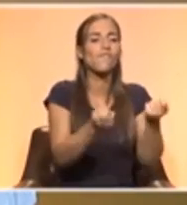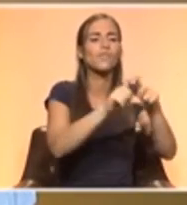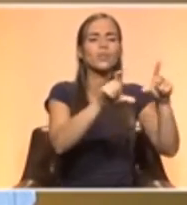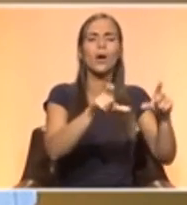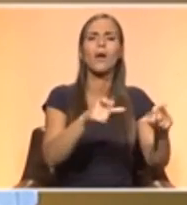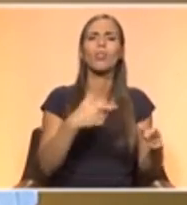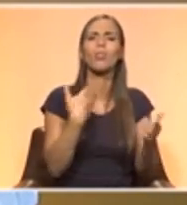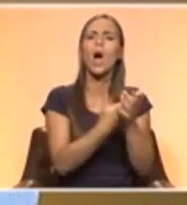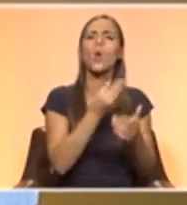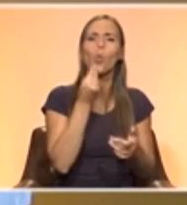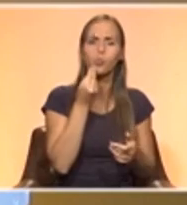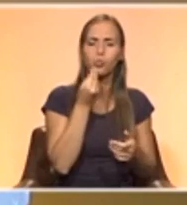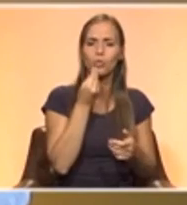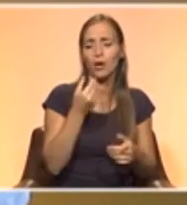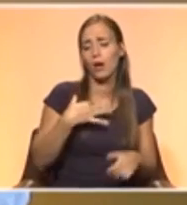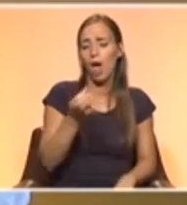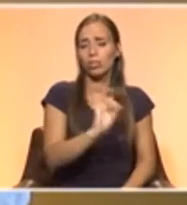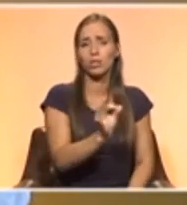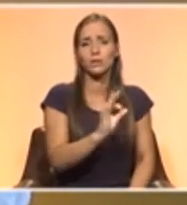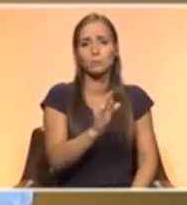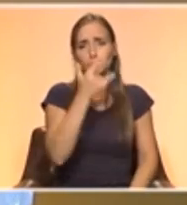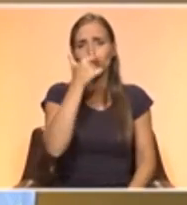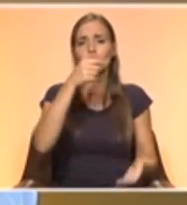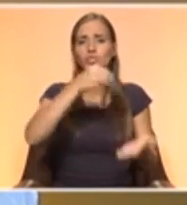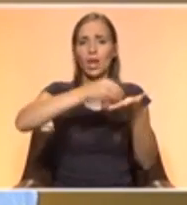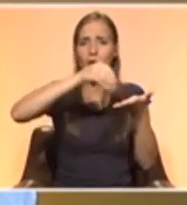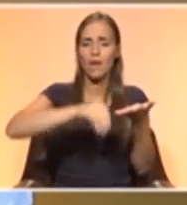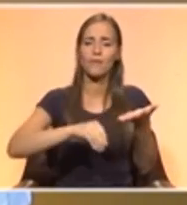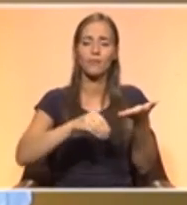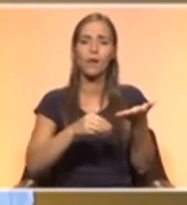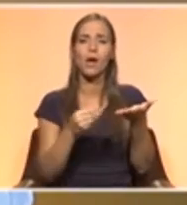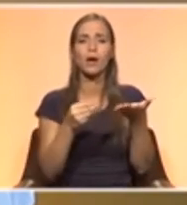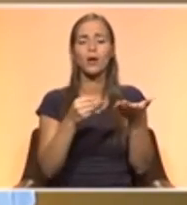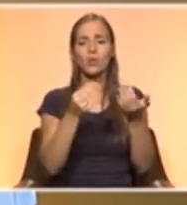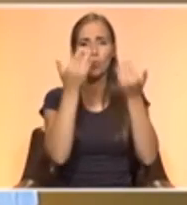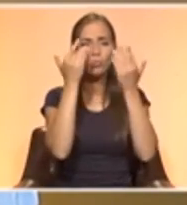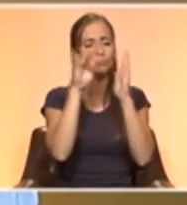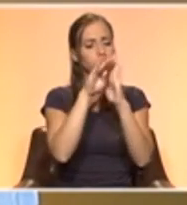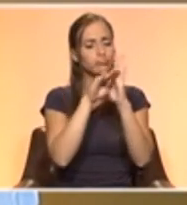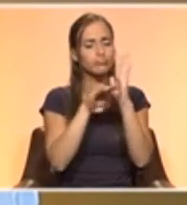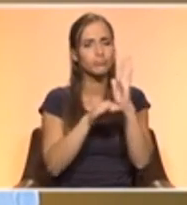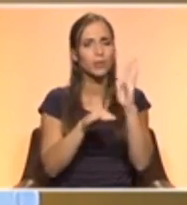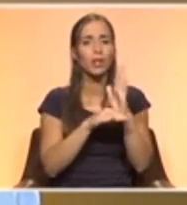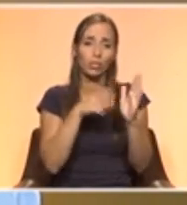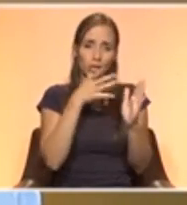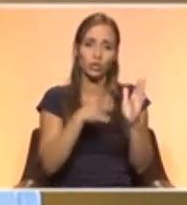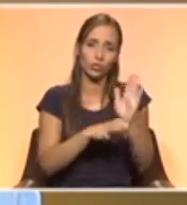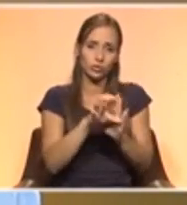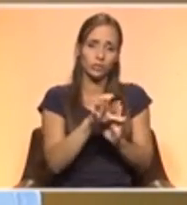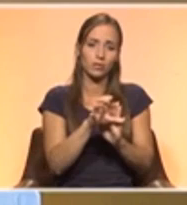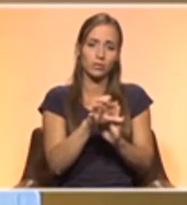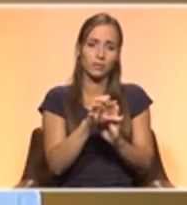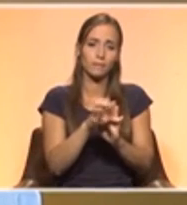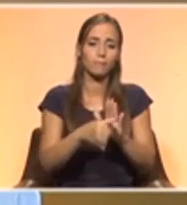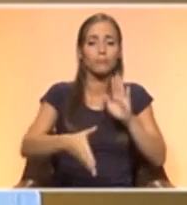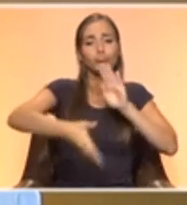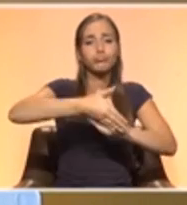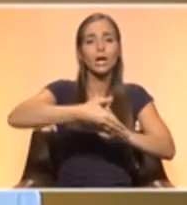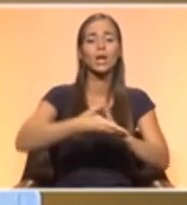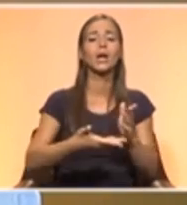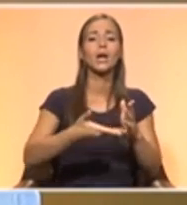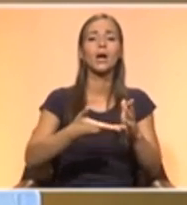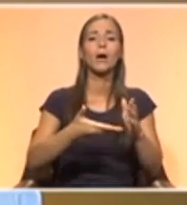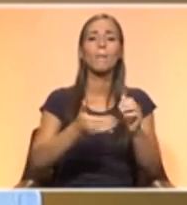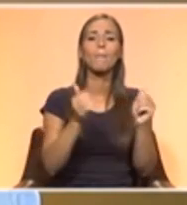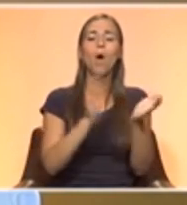é totalmente gratuito portanto a pessoa inscreve-se eh preenche os dados portanto valida que está nessa condição anexando o documento e